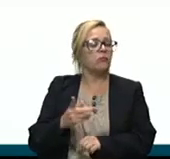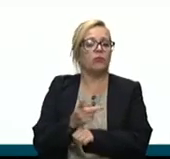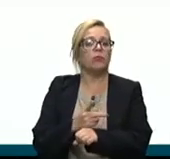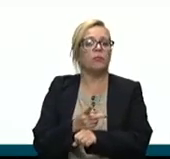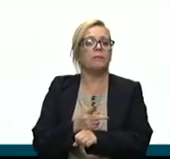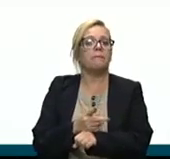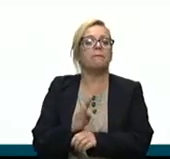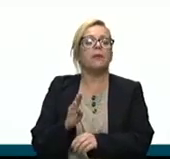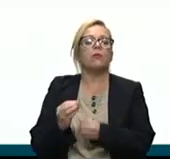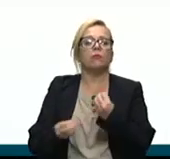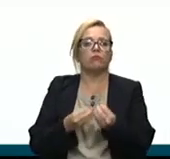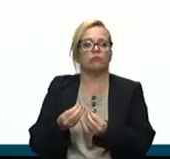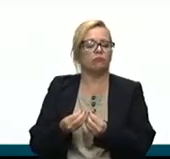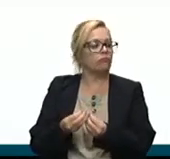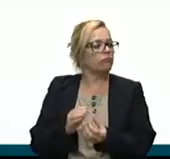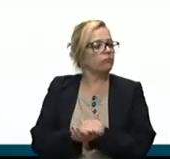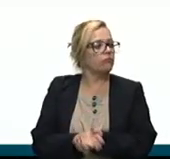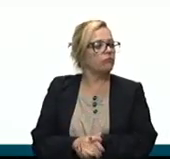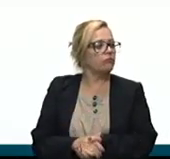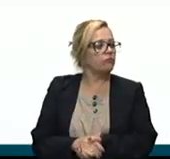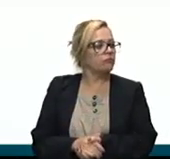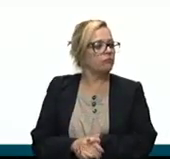B. Como?